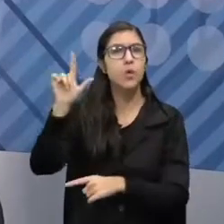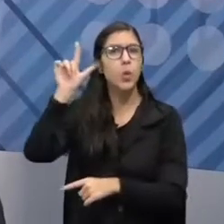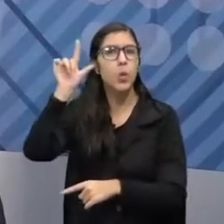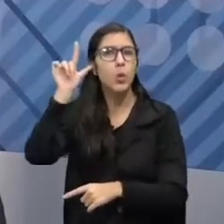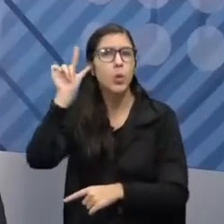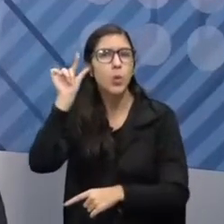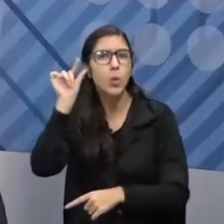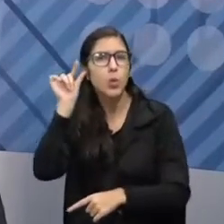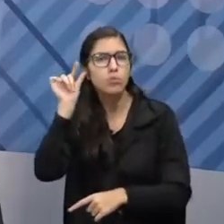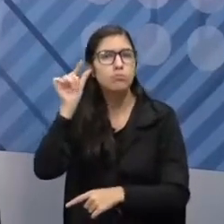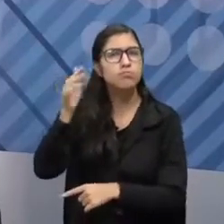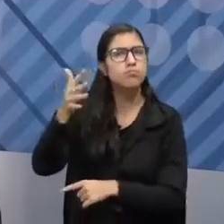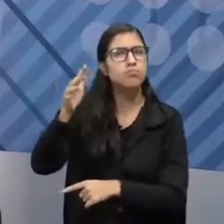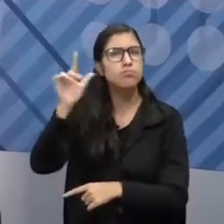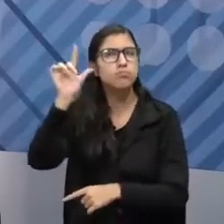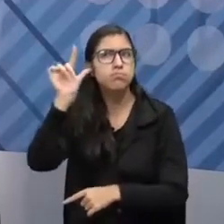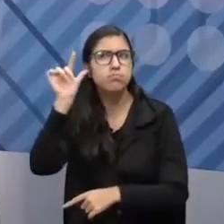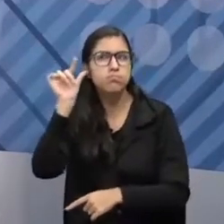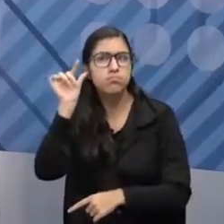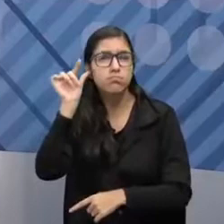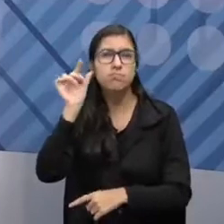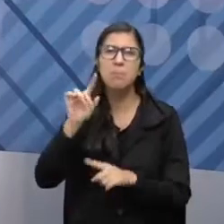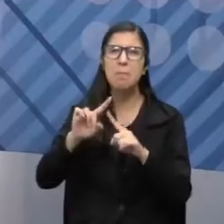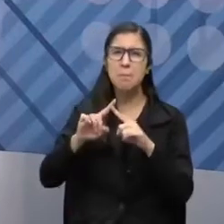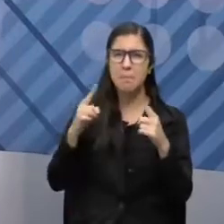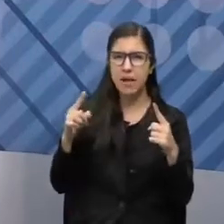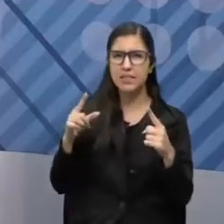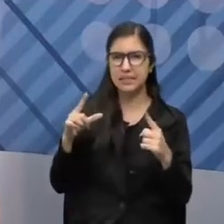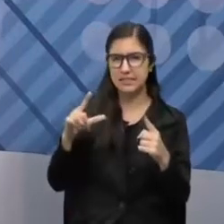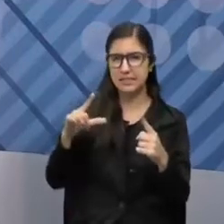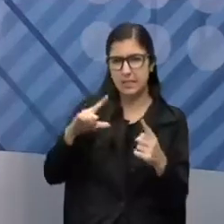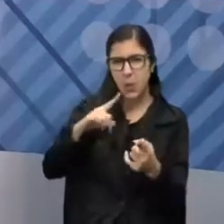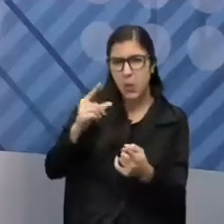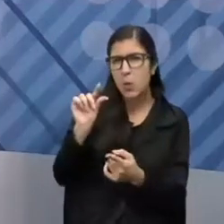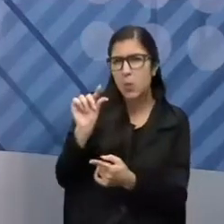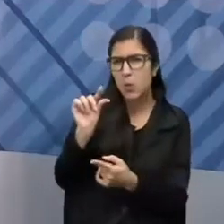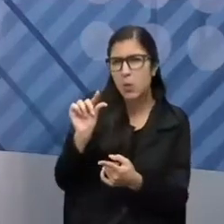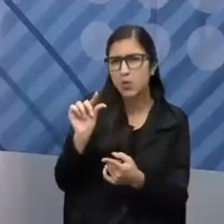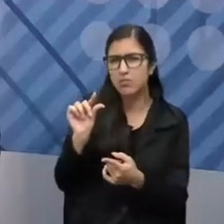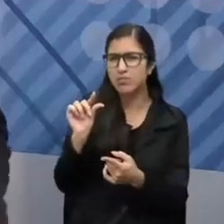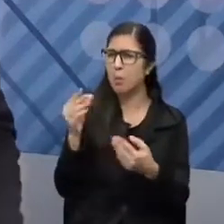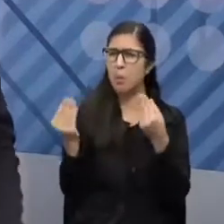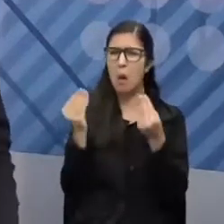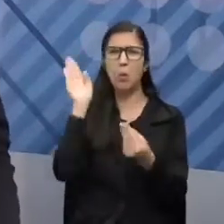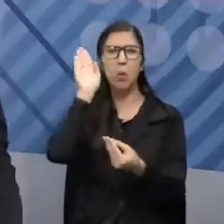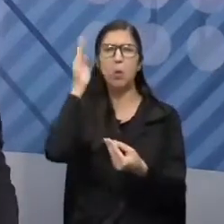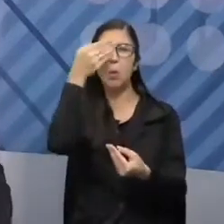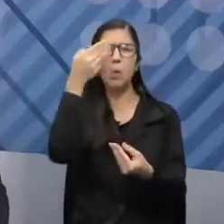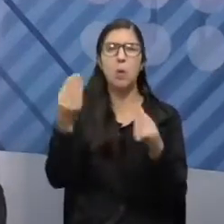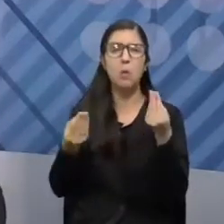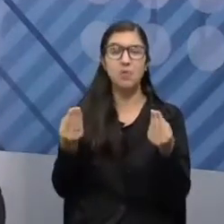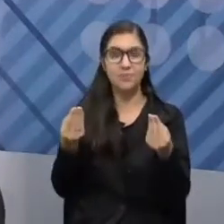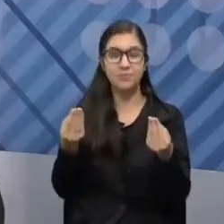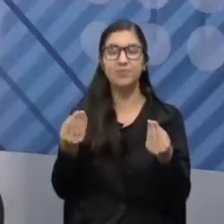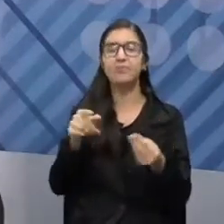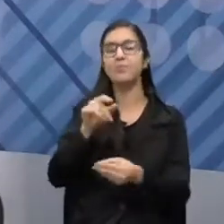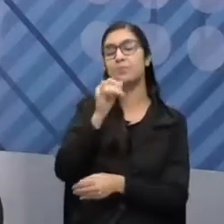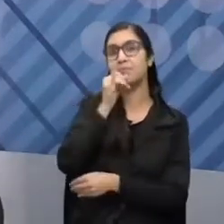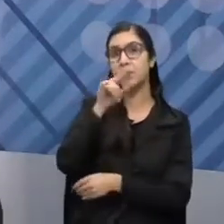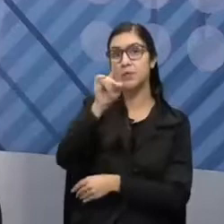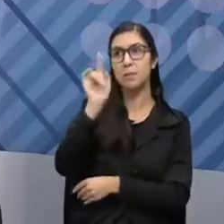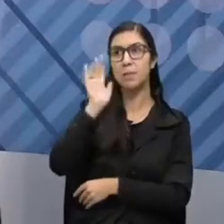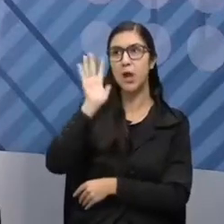surdez moderada. Ah, professora, mas se tem resíduo, como que é surdo-cego? Sim, vocês imaginem